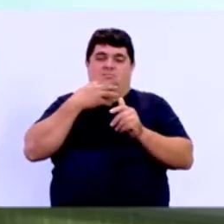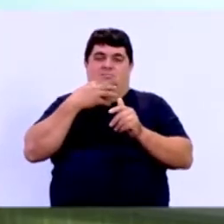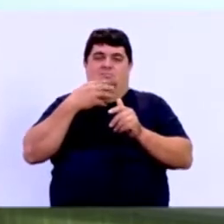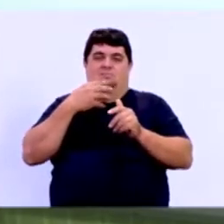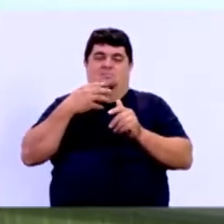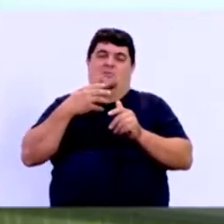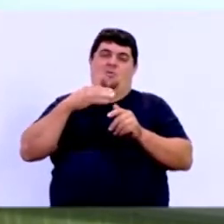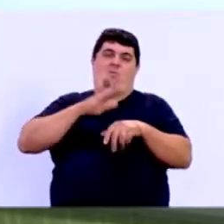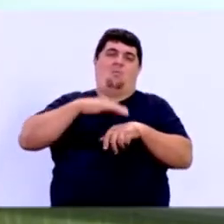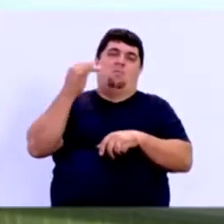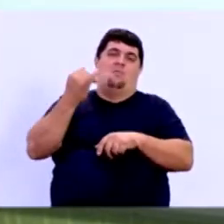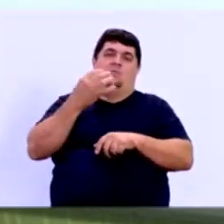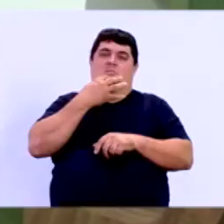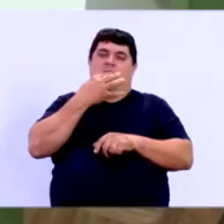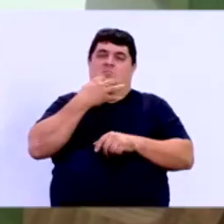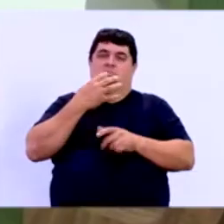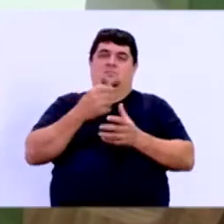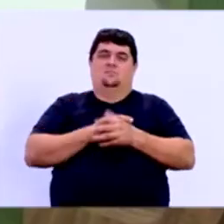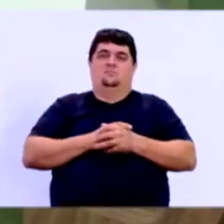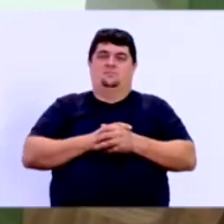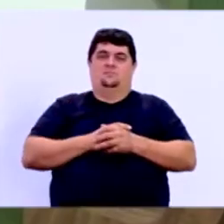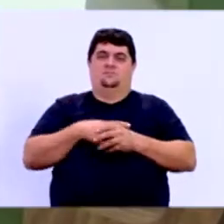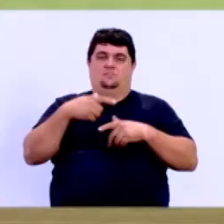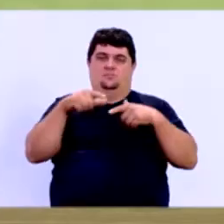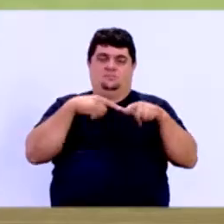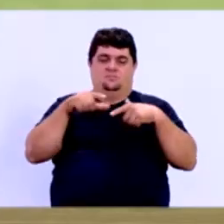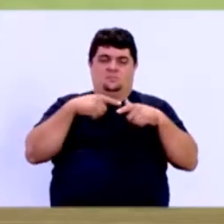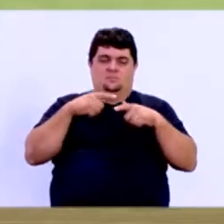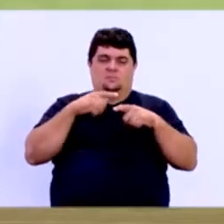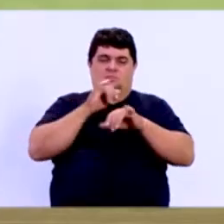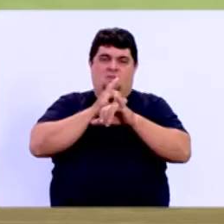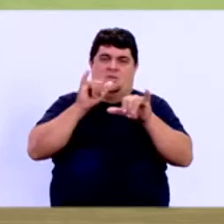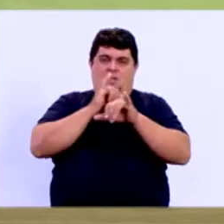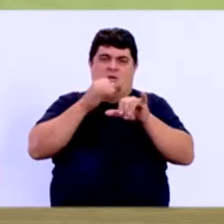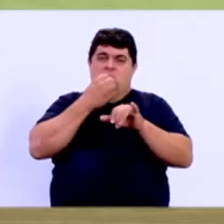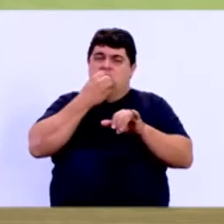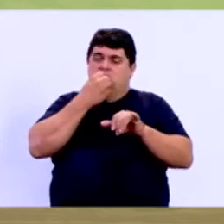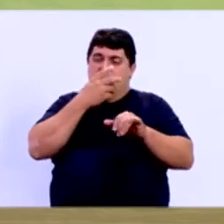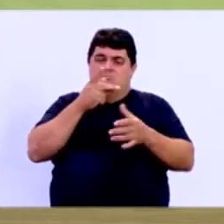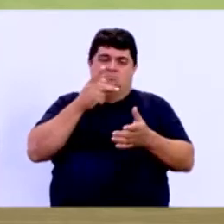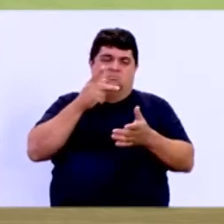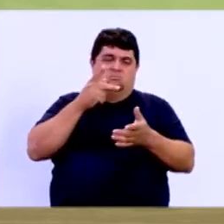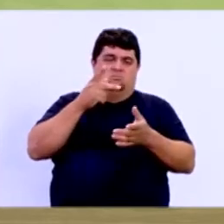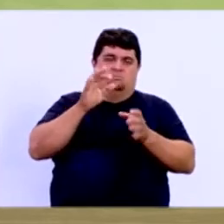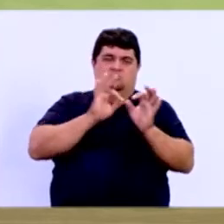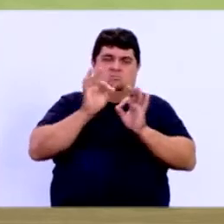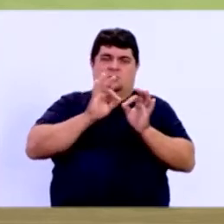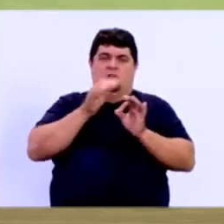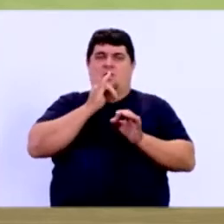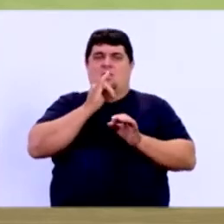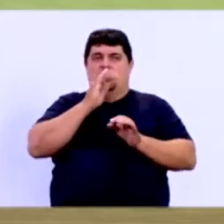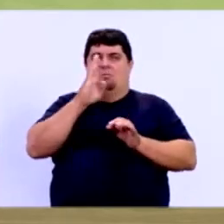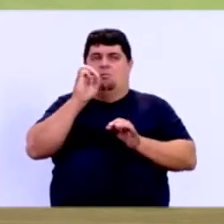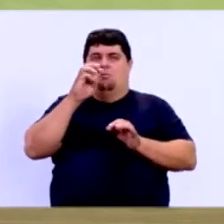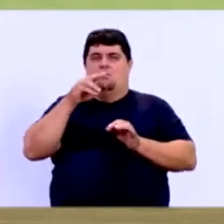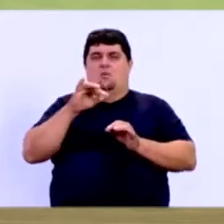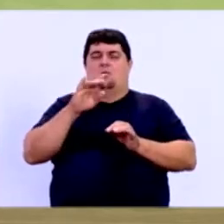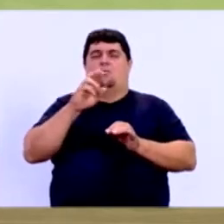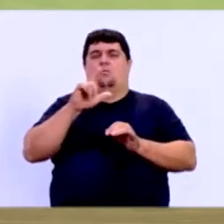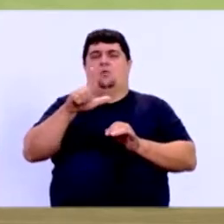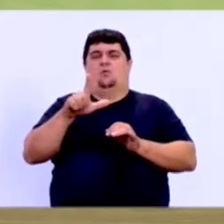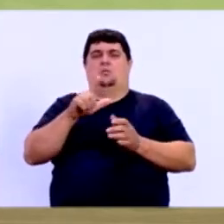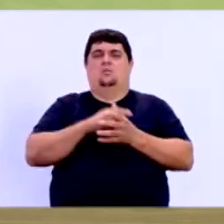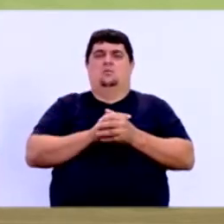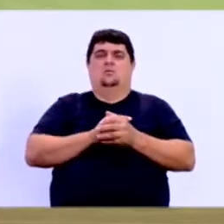né, professor Igor? Exatamente. O trabalho de marketing, às vezes, ele é tão bem feito, como nesse exemplo da Bombril. A gente pode citar também o caso